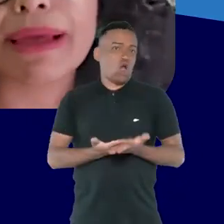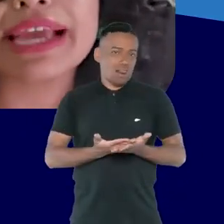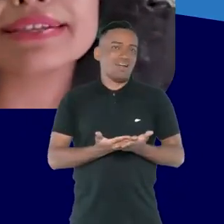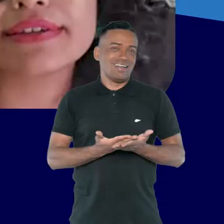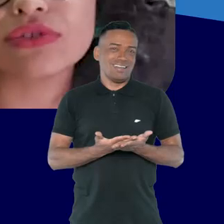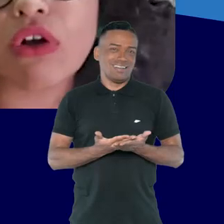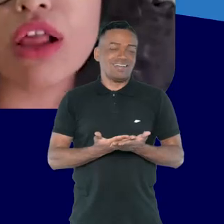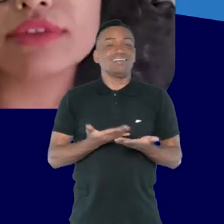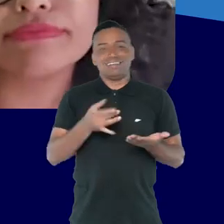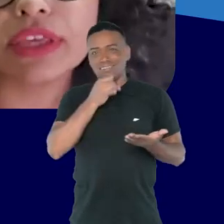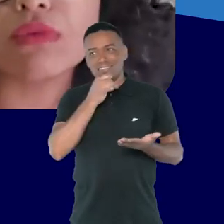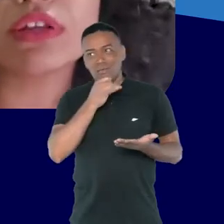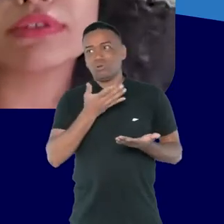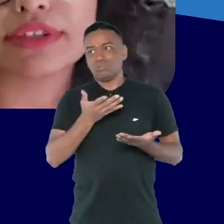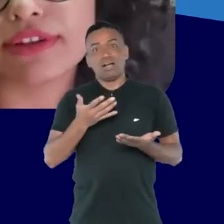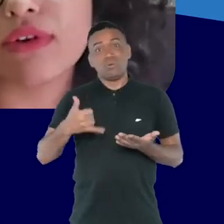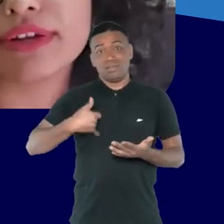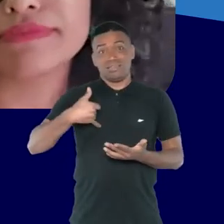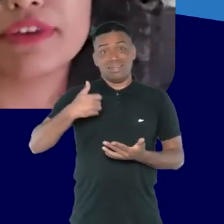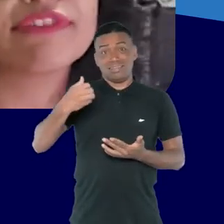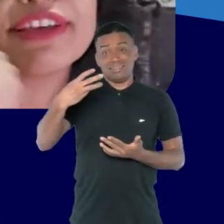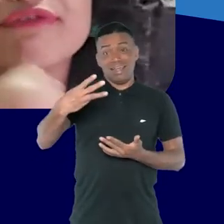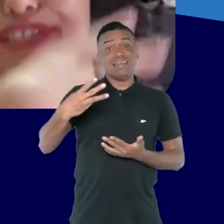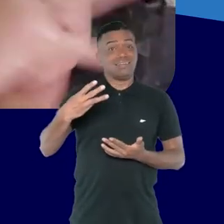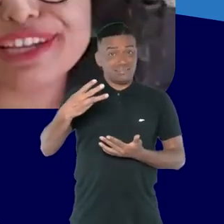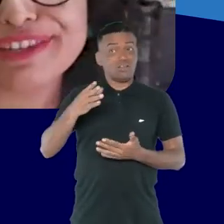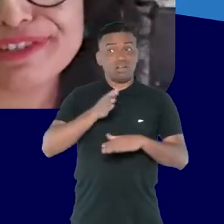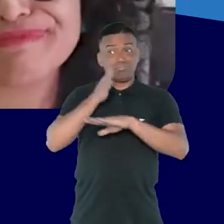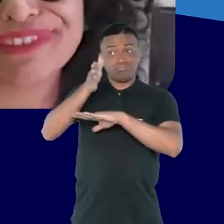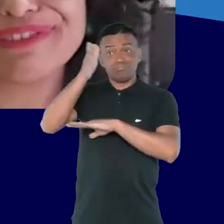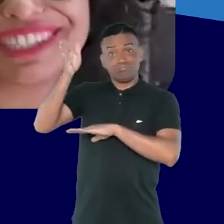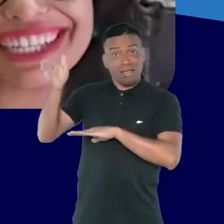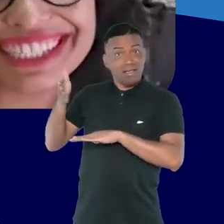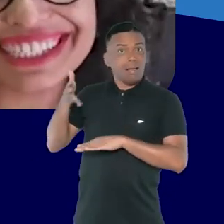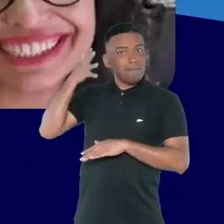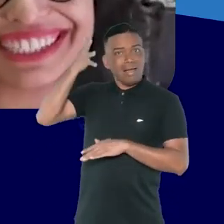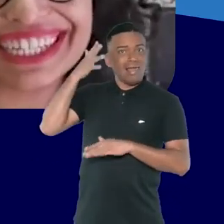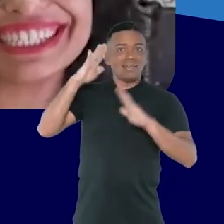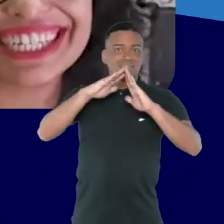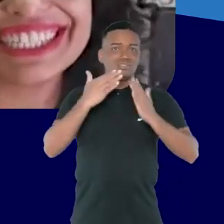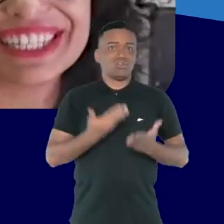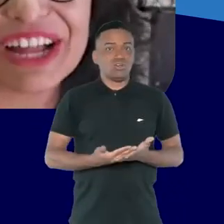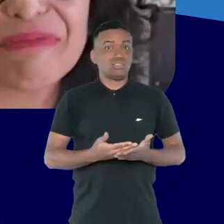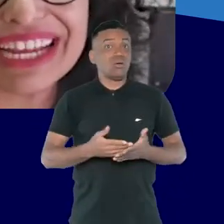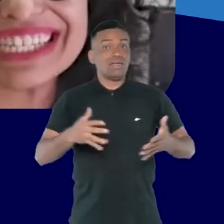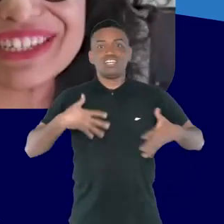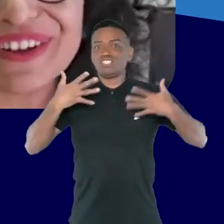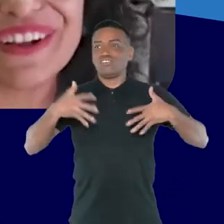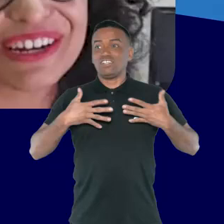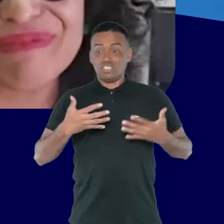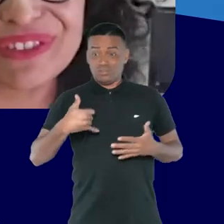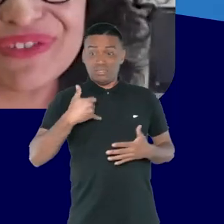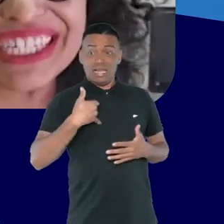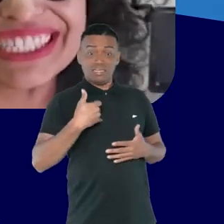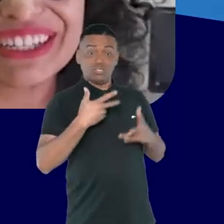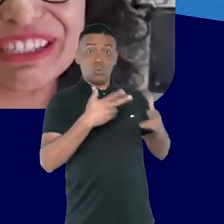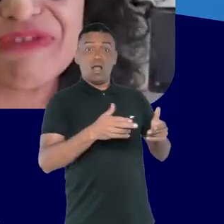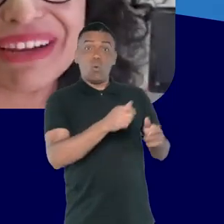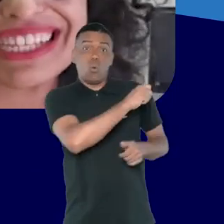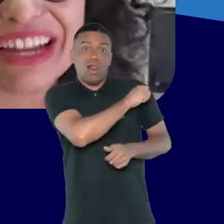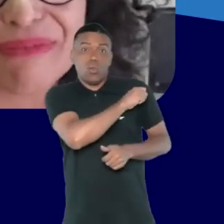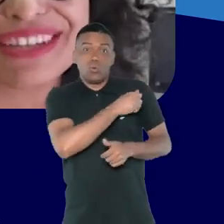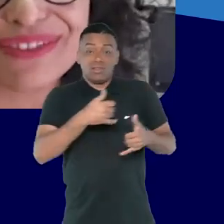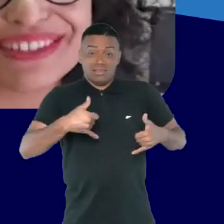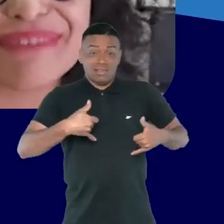dava muita palestra em escola, enquanto escritora. Eu fiz isso desde que eu tinha 13 anos, né? Desde 13 anos eu dava palestra em escola, era muito divertido,